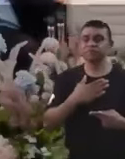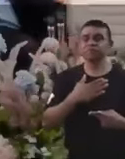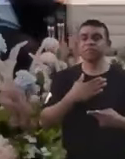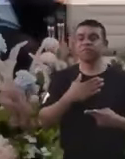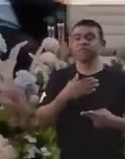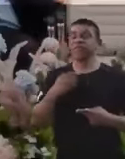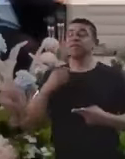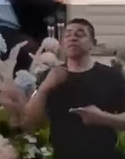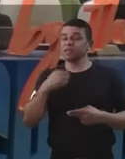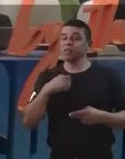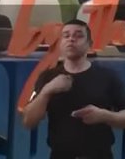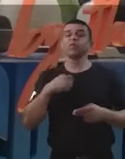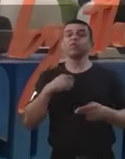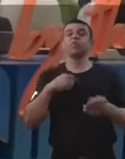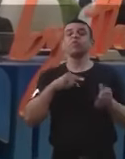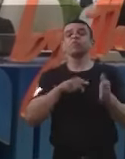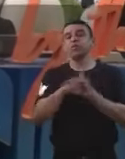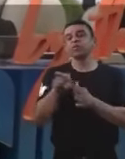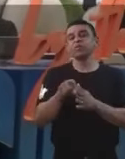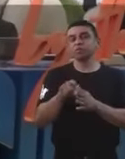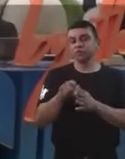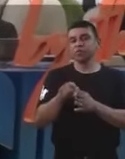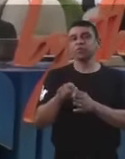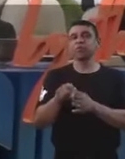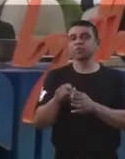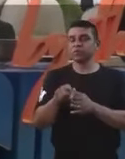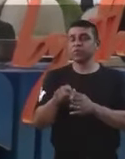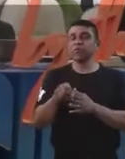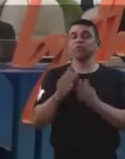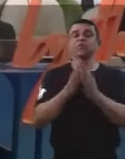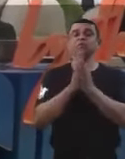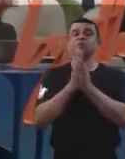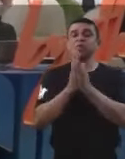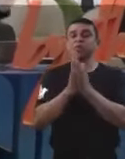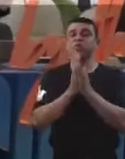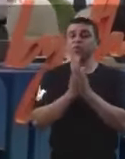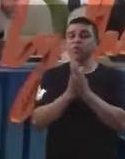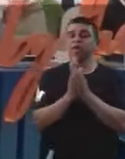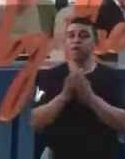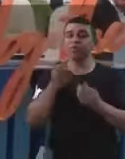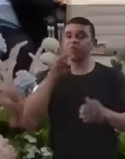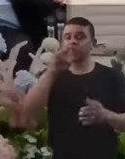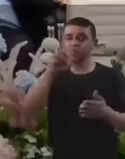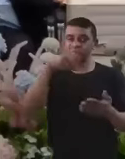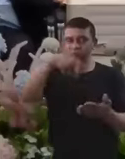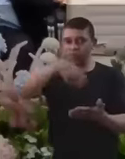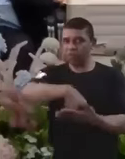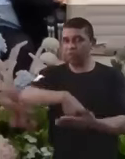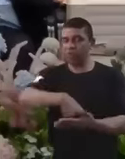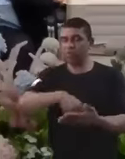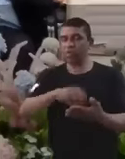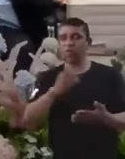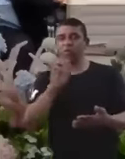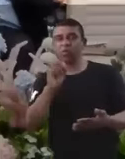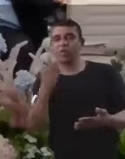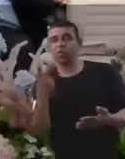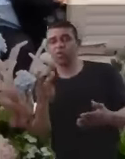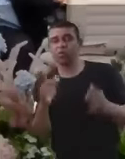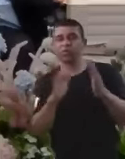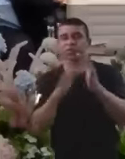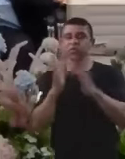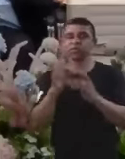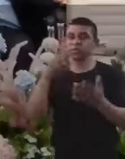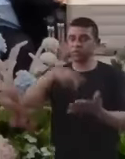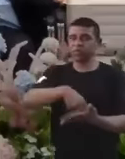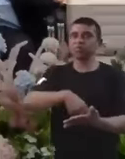Na hora da dependência, quem se ajoelha é você. Deus não se dobra. Tu é